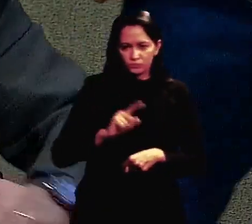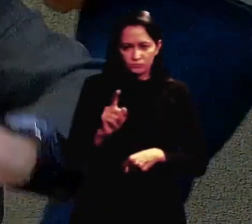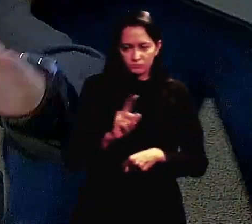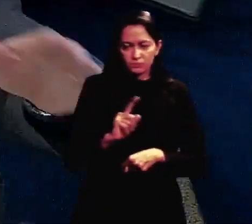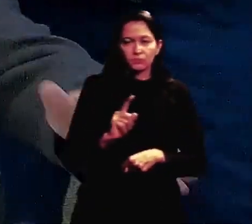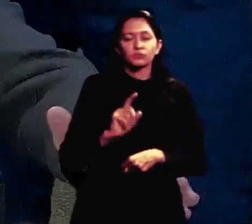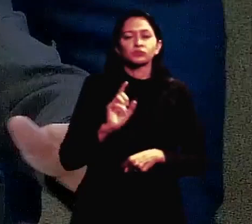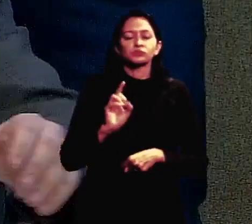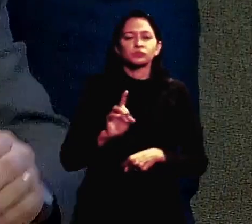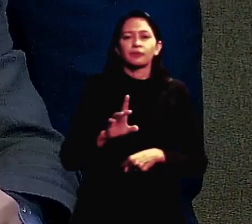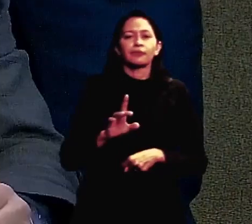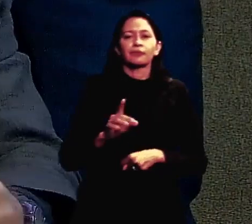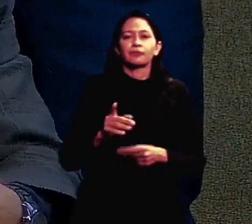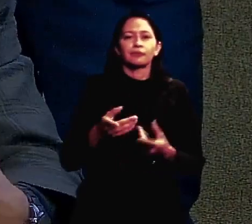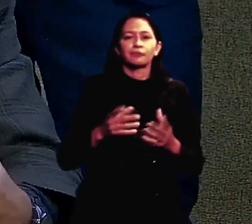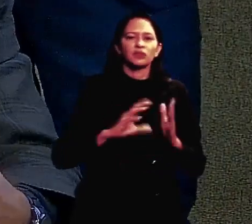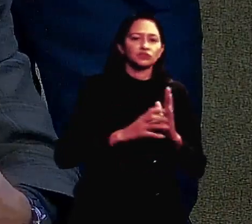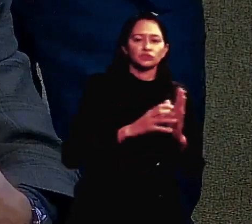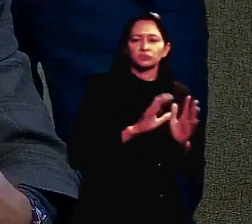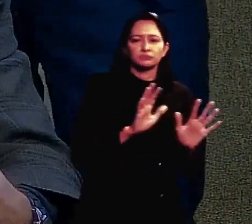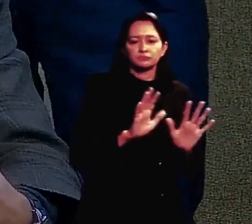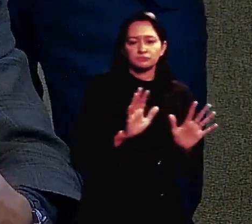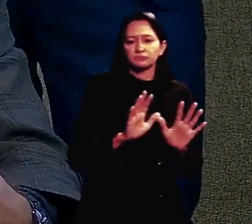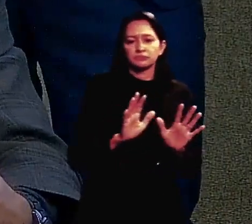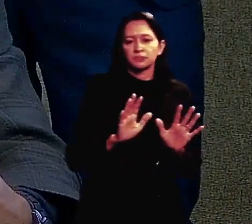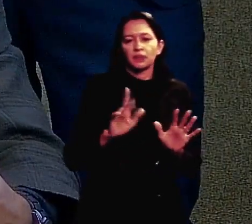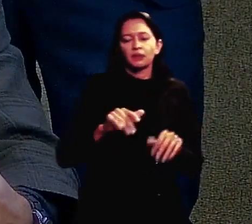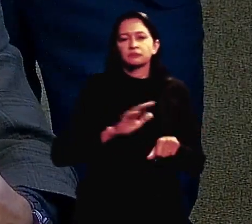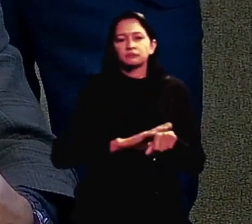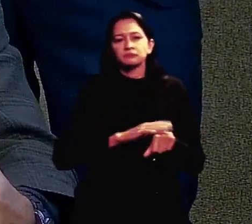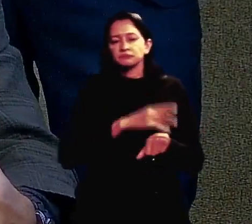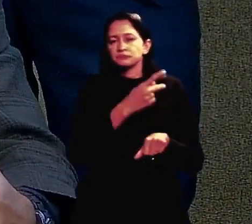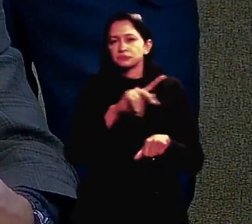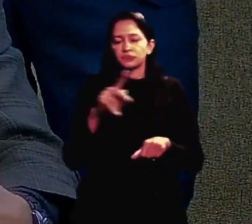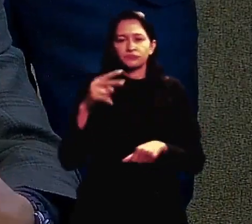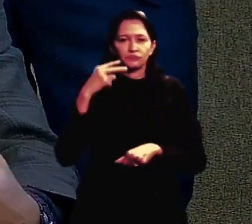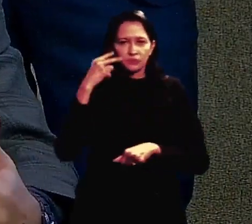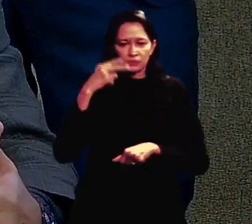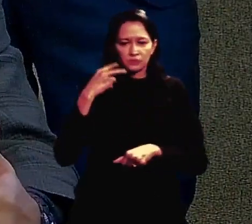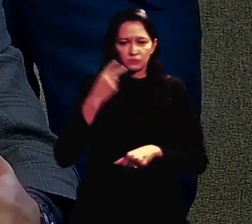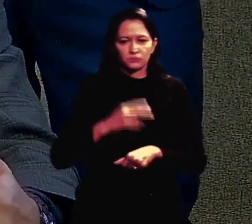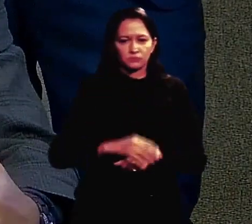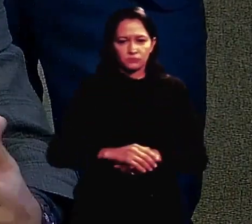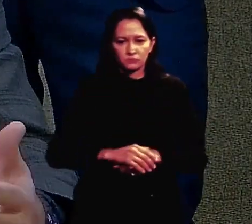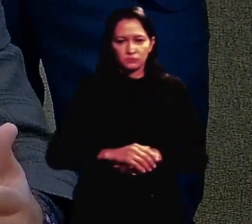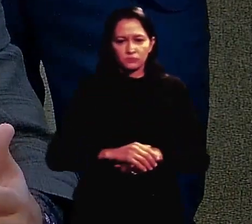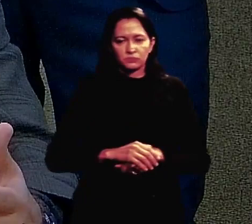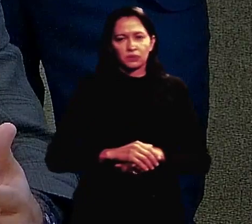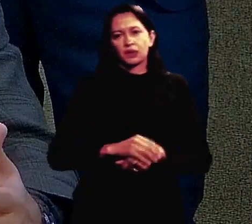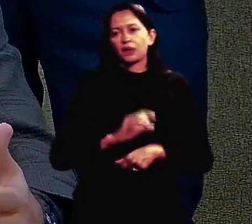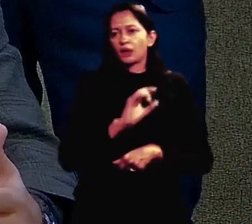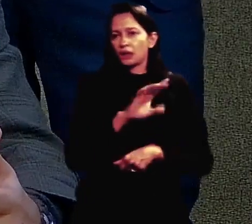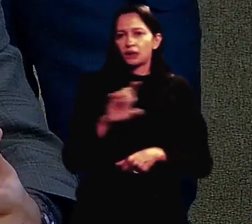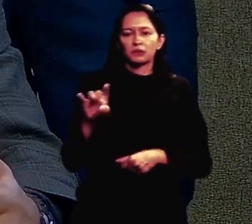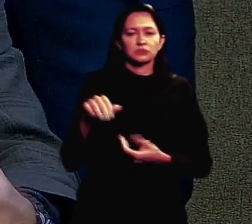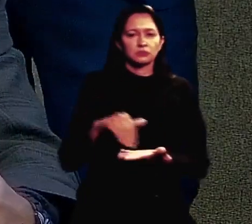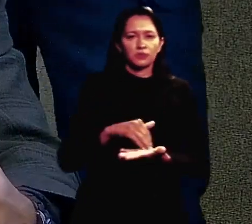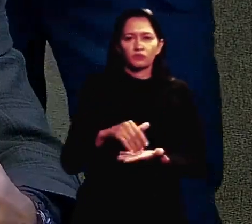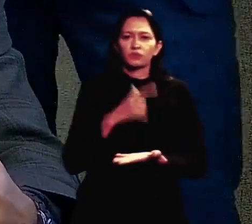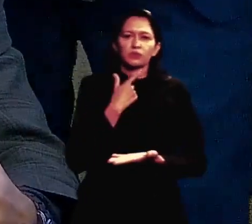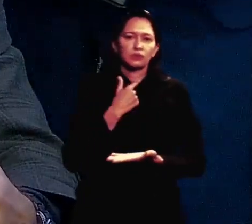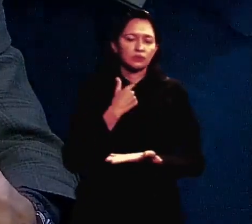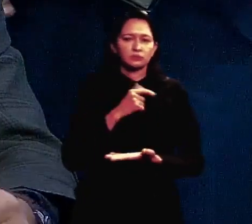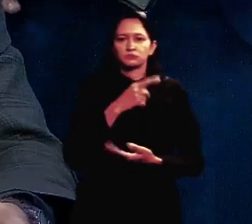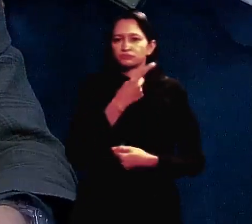evitar a gente adentrar aos gabinetes, que isso aí eu acho que é uma iniciativa de cada vereador, de cada secretário, né,